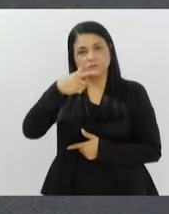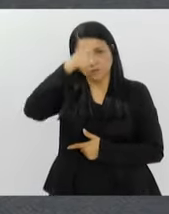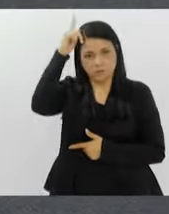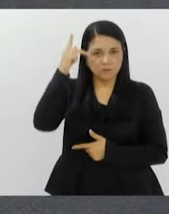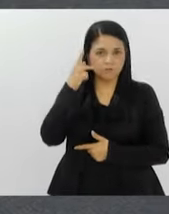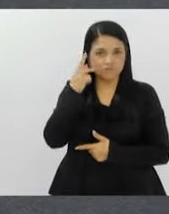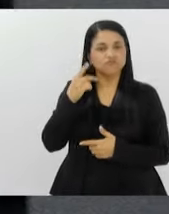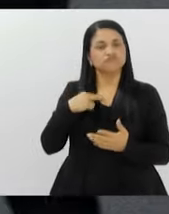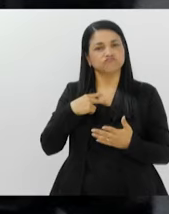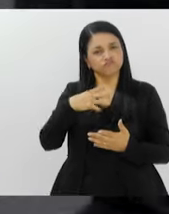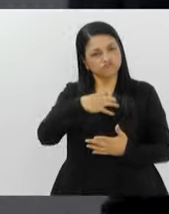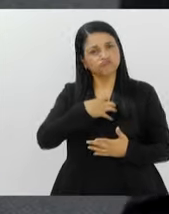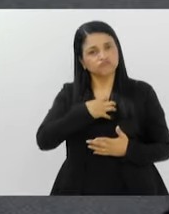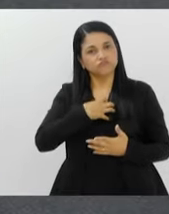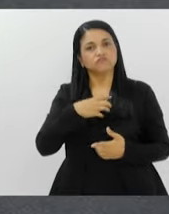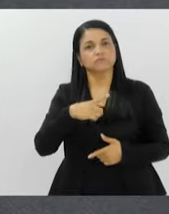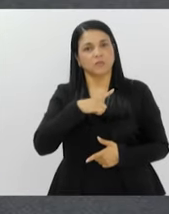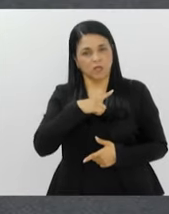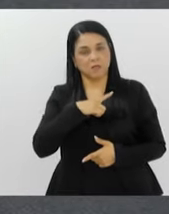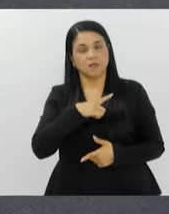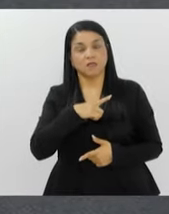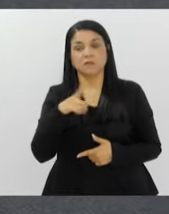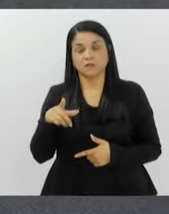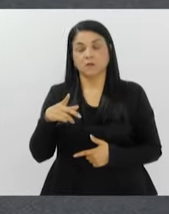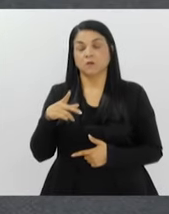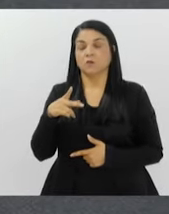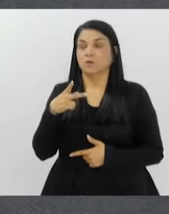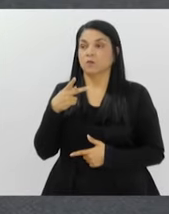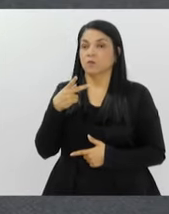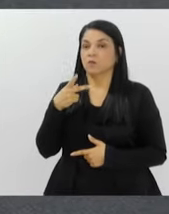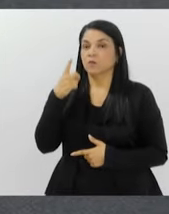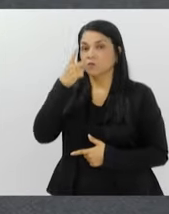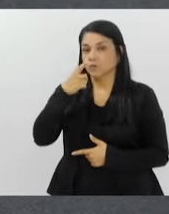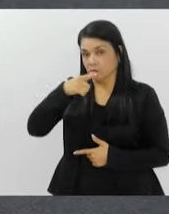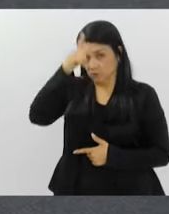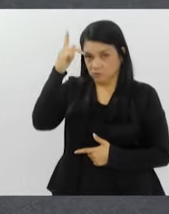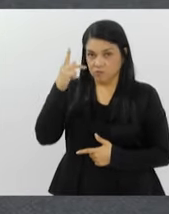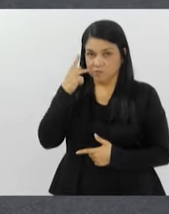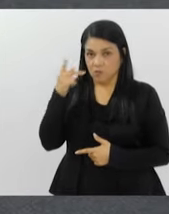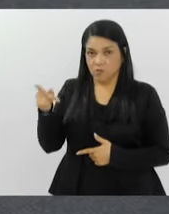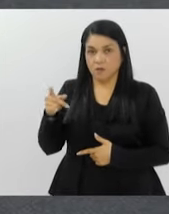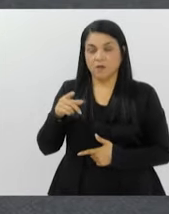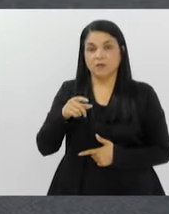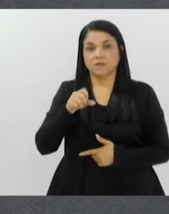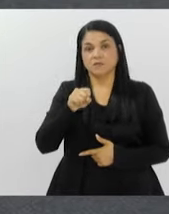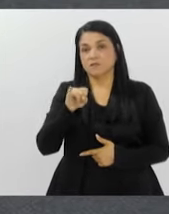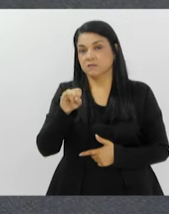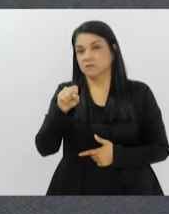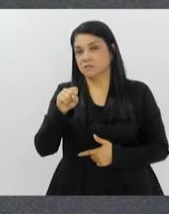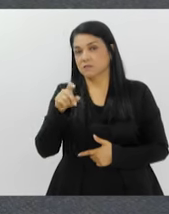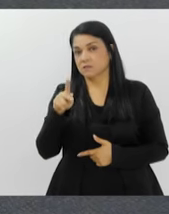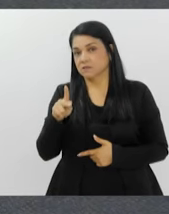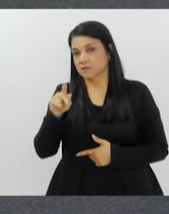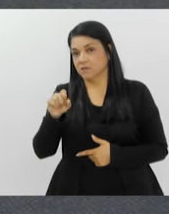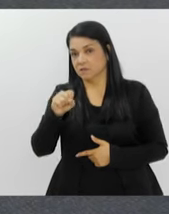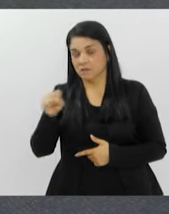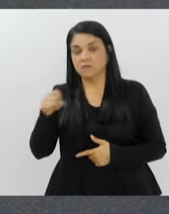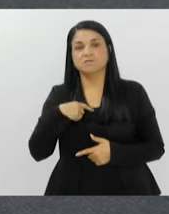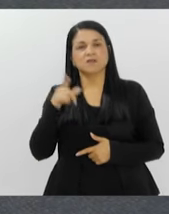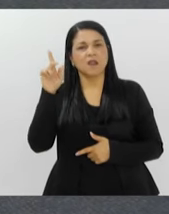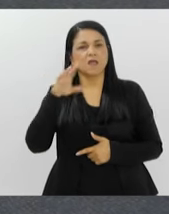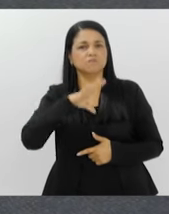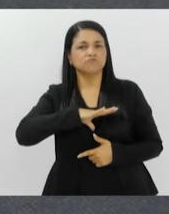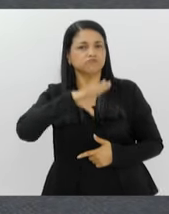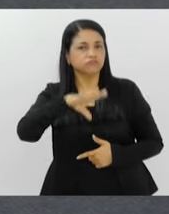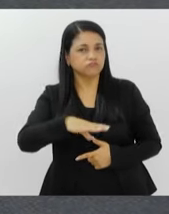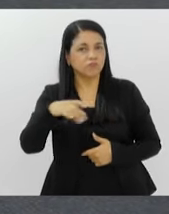Paulo tem sentido aliás Deputado Luiz Paulo o cirques lá em Lisboa nós convivemos muito com com o Brisola o